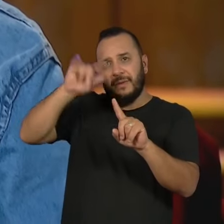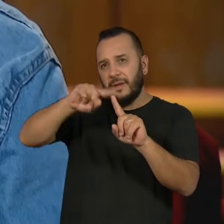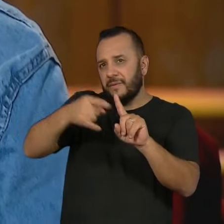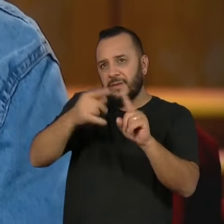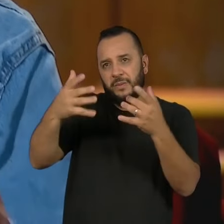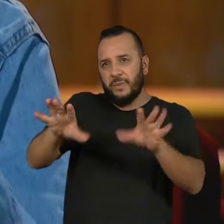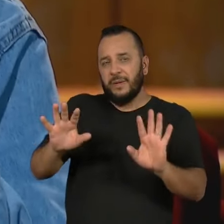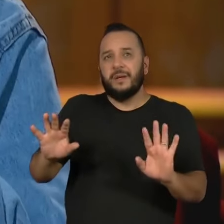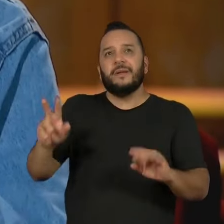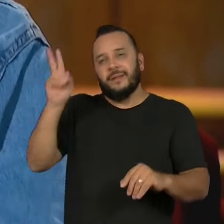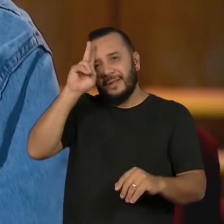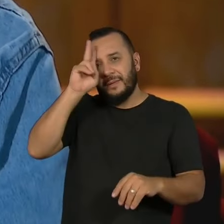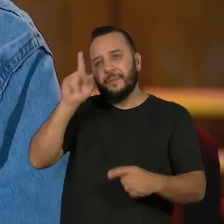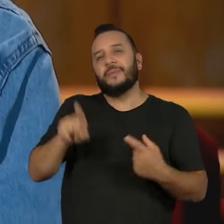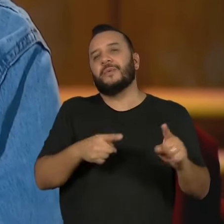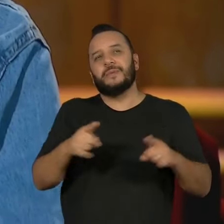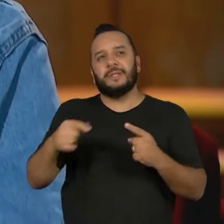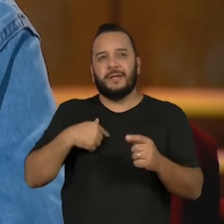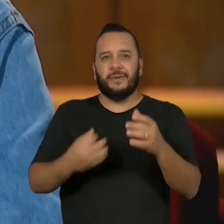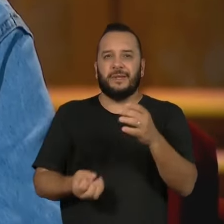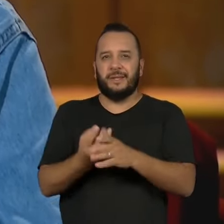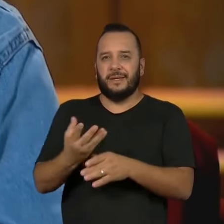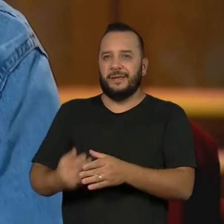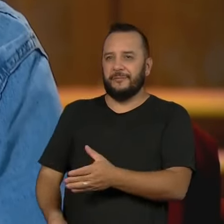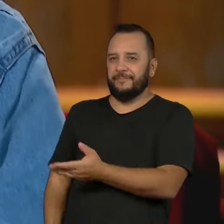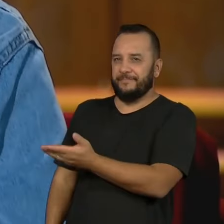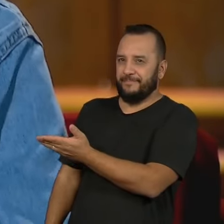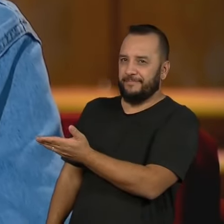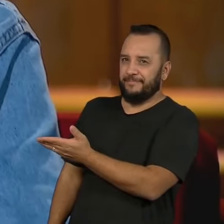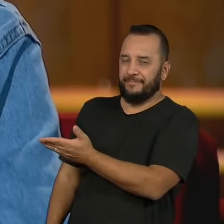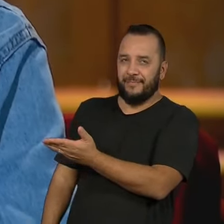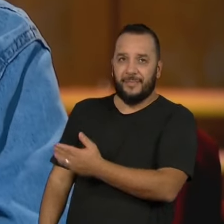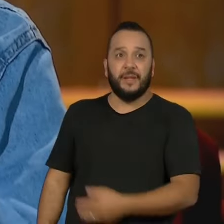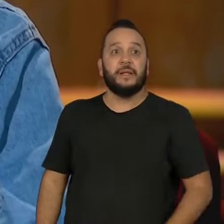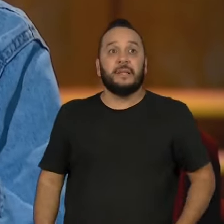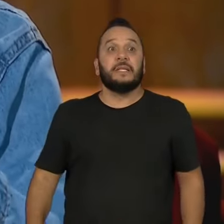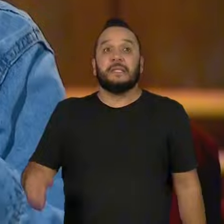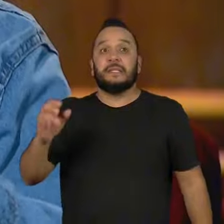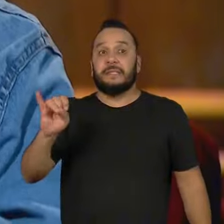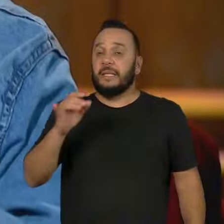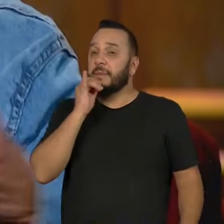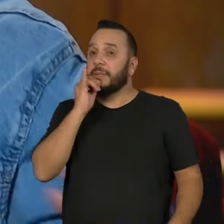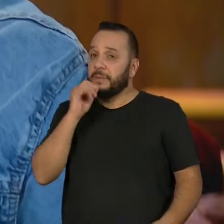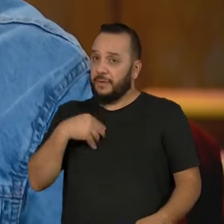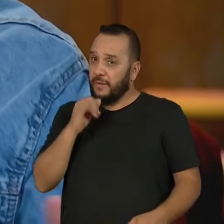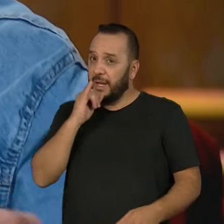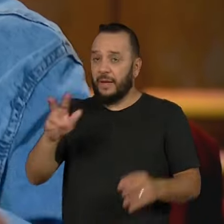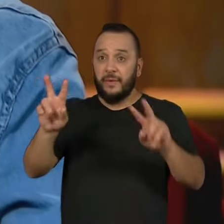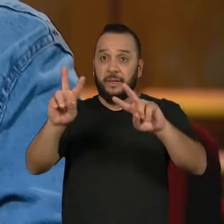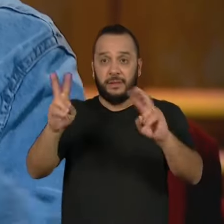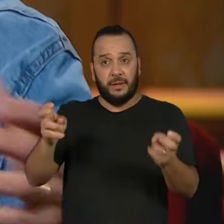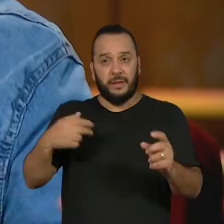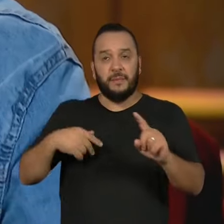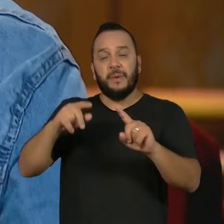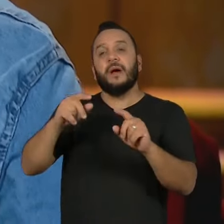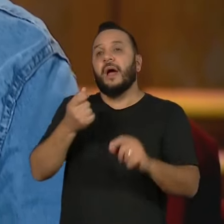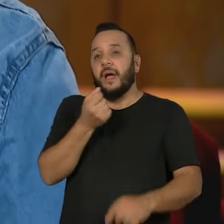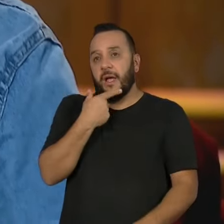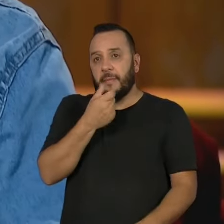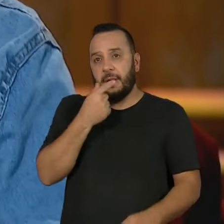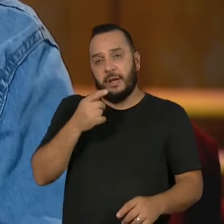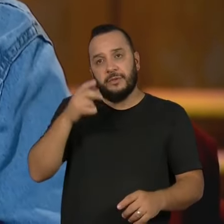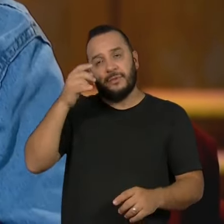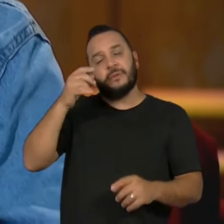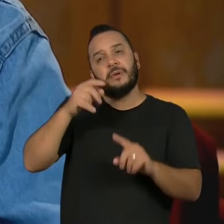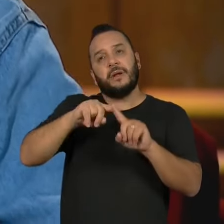quando eu fiz a canção fiz Justamente por isso porque rolava assim se você tocasse num assunto de anticoncepcional numa roda de amigos